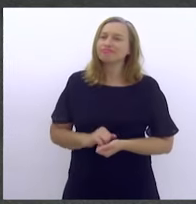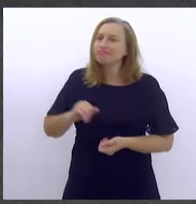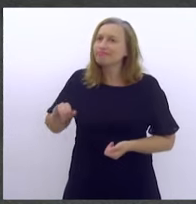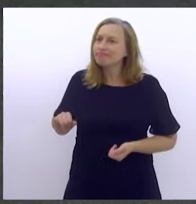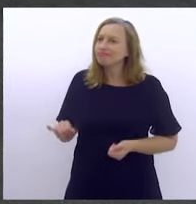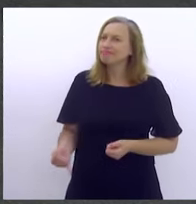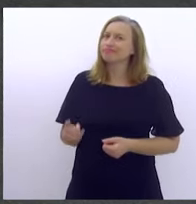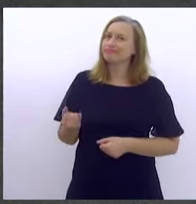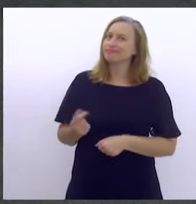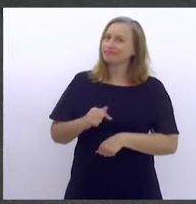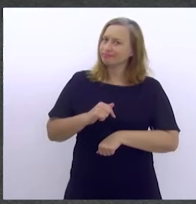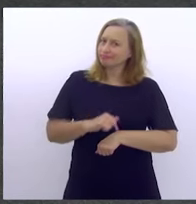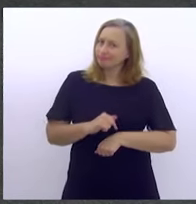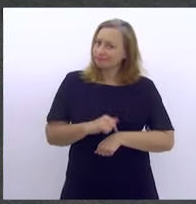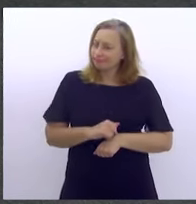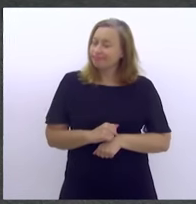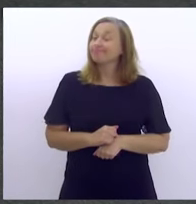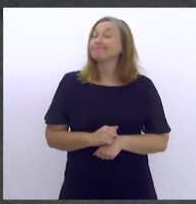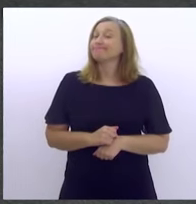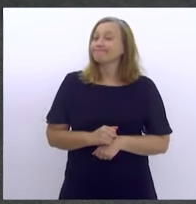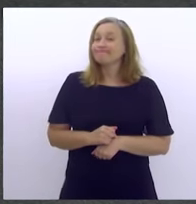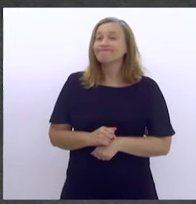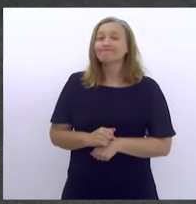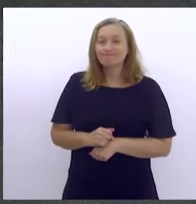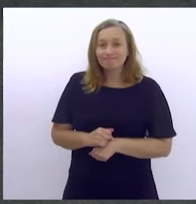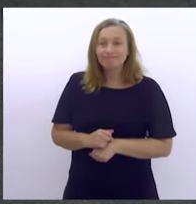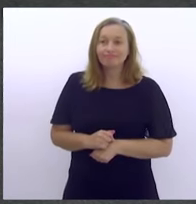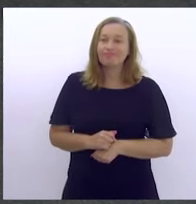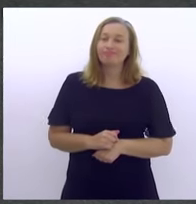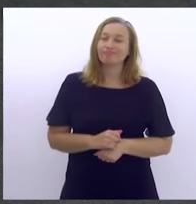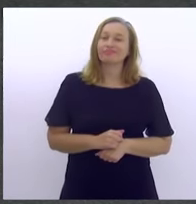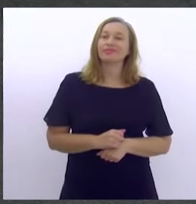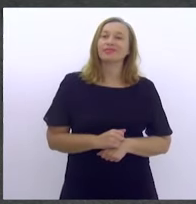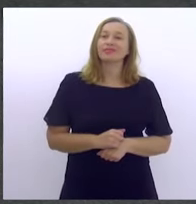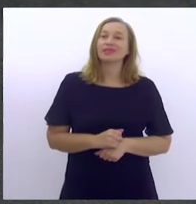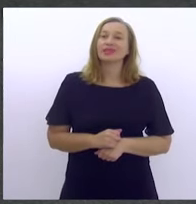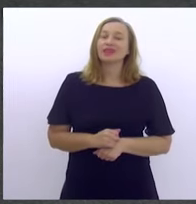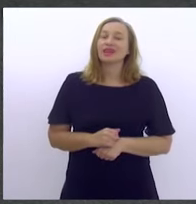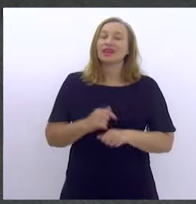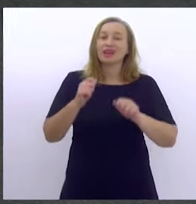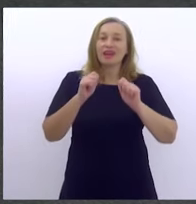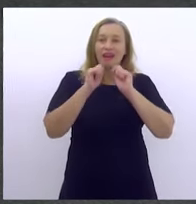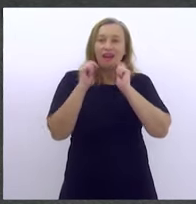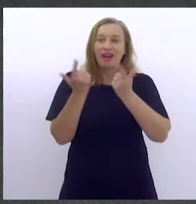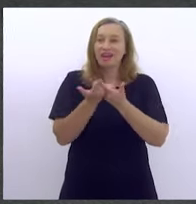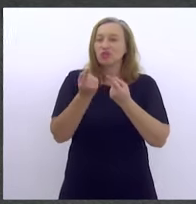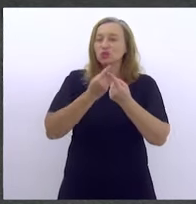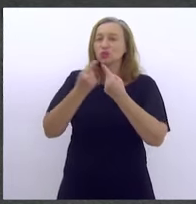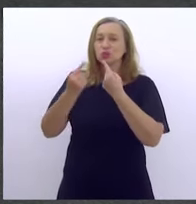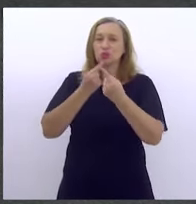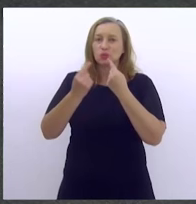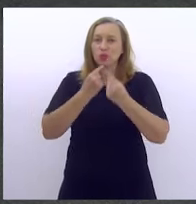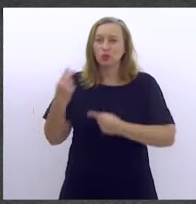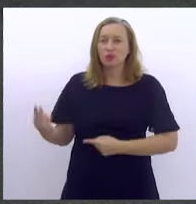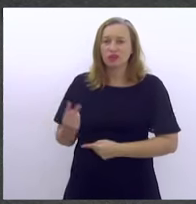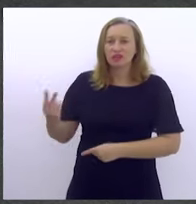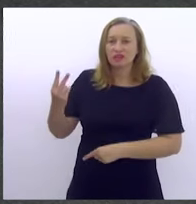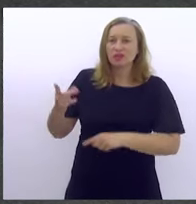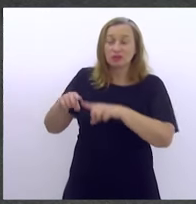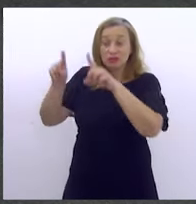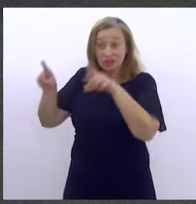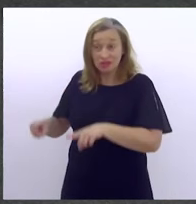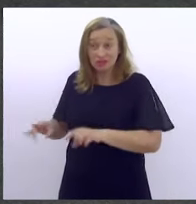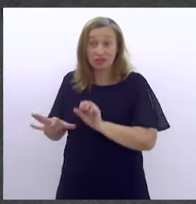aproveitar exatamente esse momento em que essa casa está debatendo a valorização dos servidores